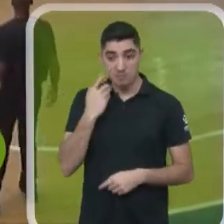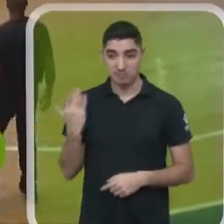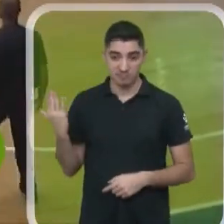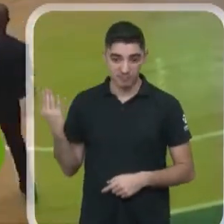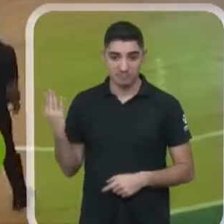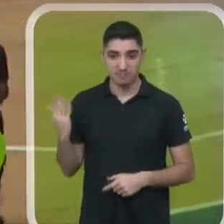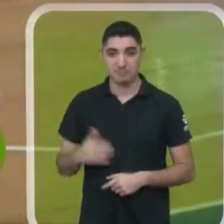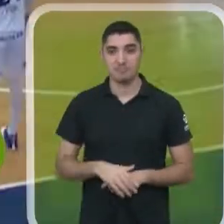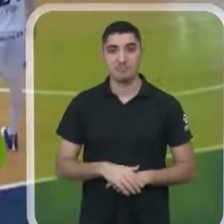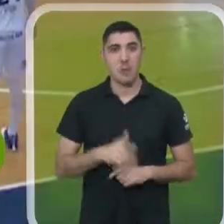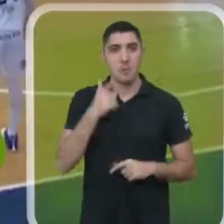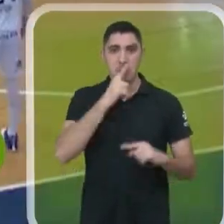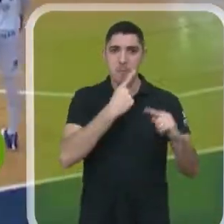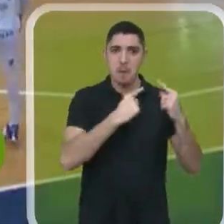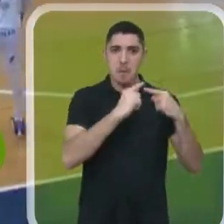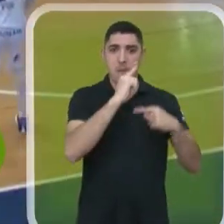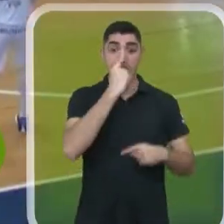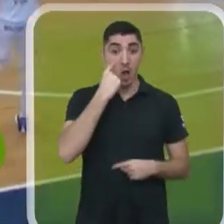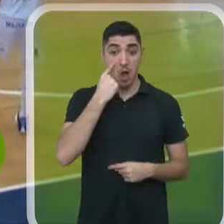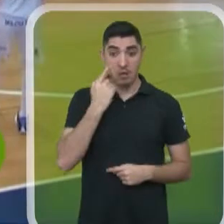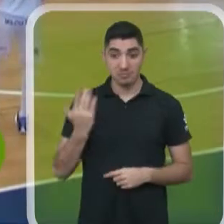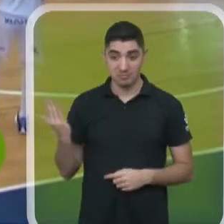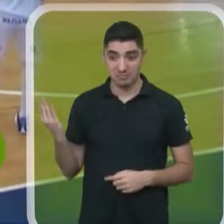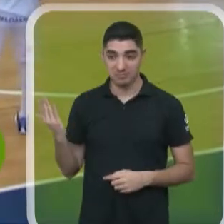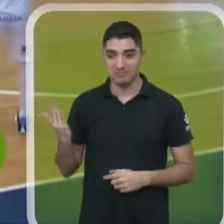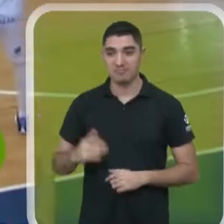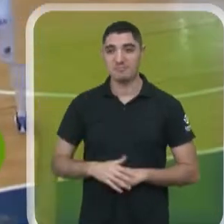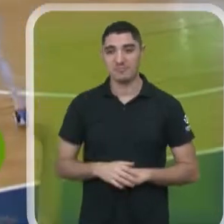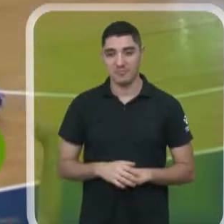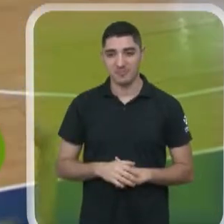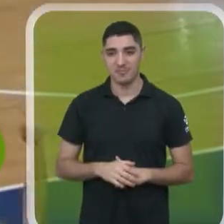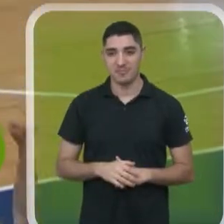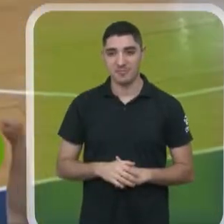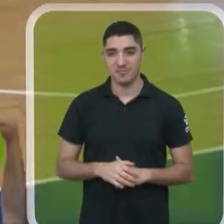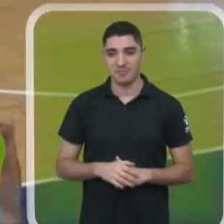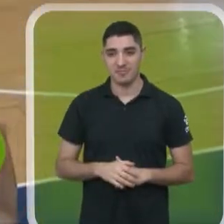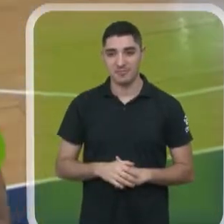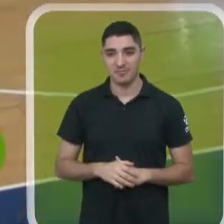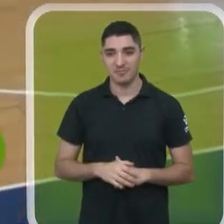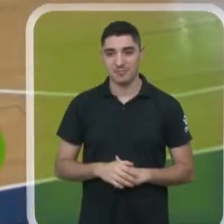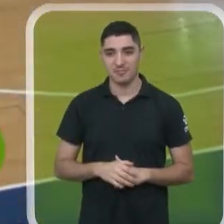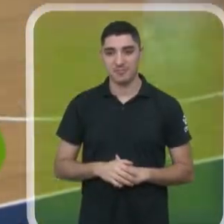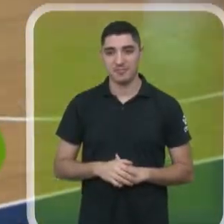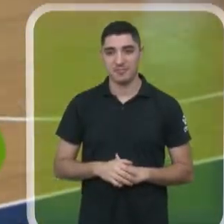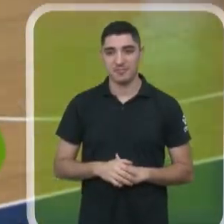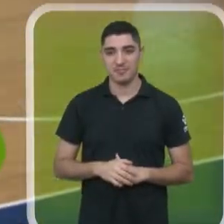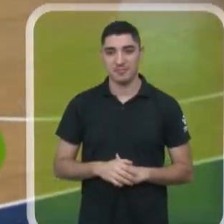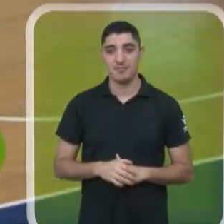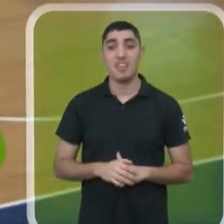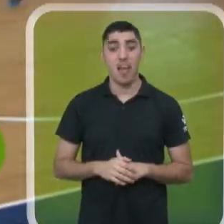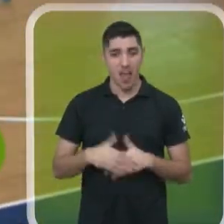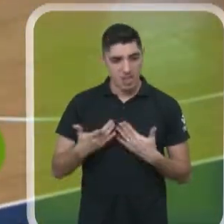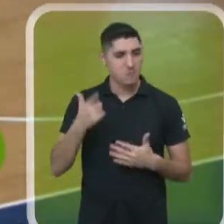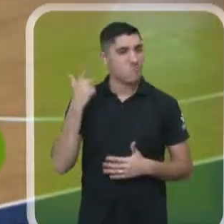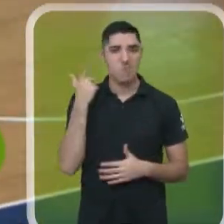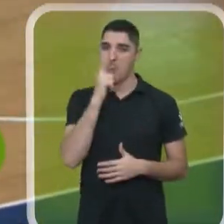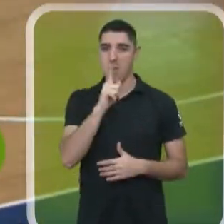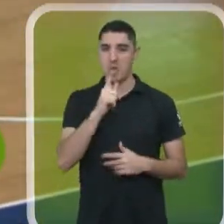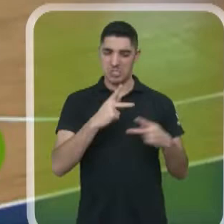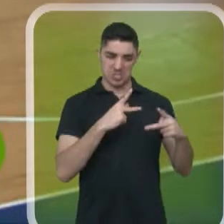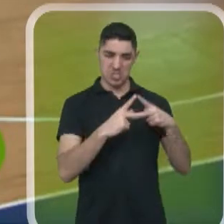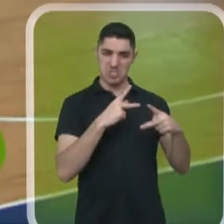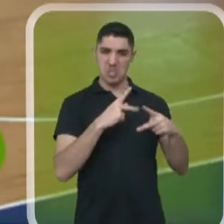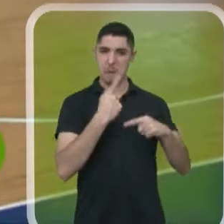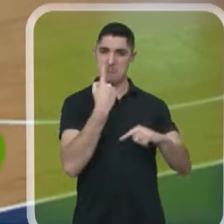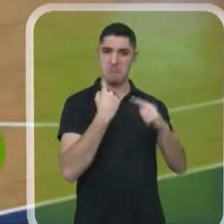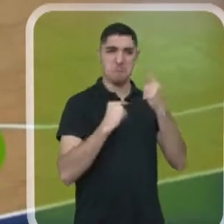e ampliando aos poucos como neste Belo passe picado de Figueiredo EA cravada de Renato Carbonari aí não teve jeito o São